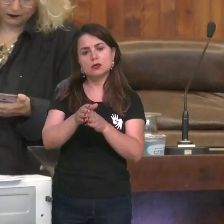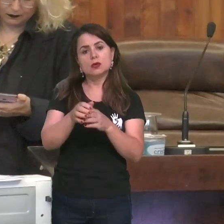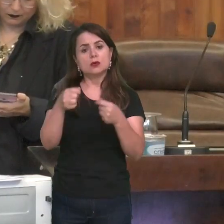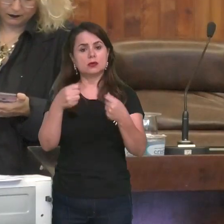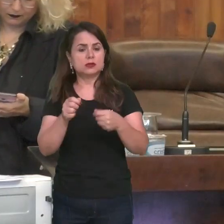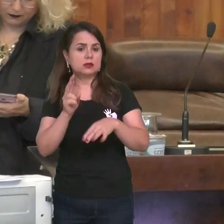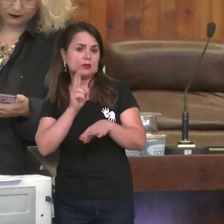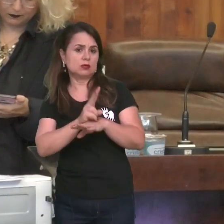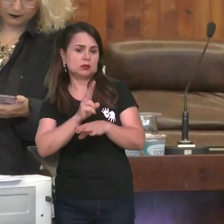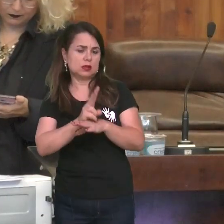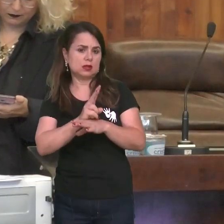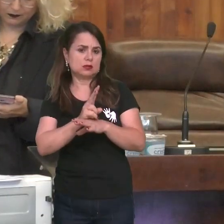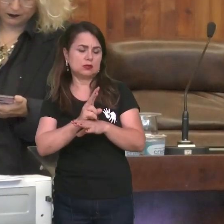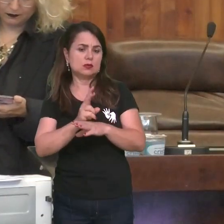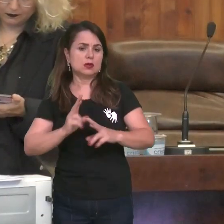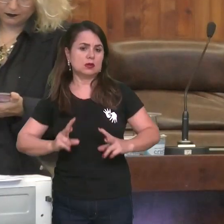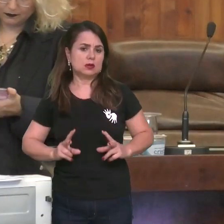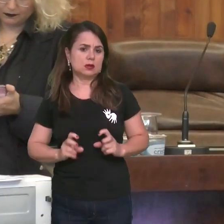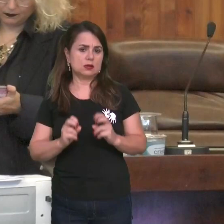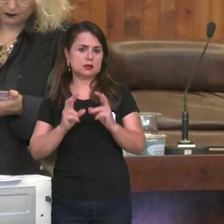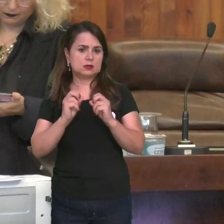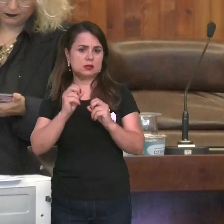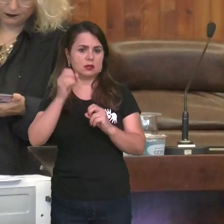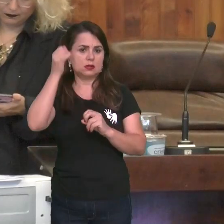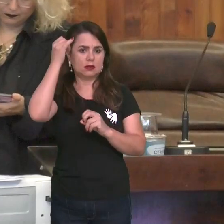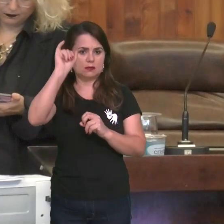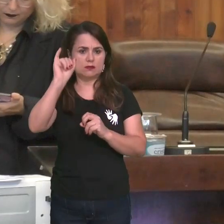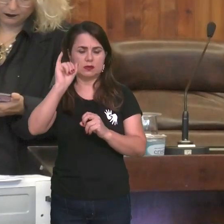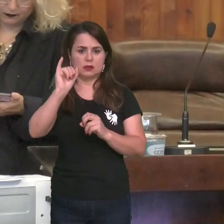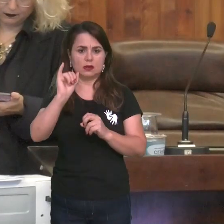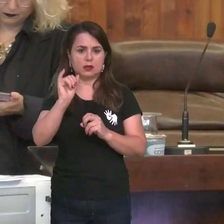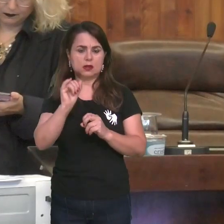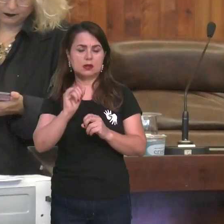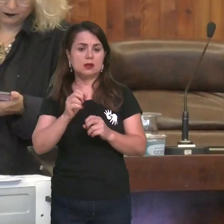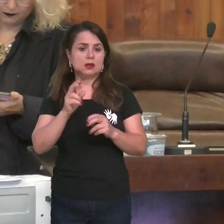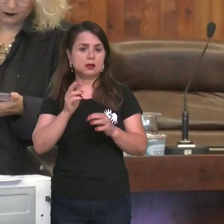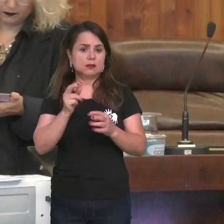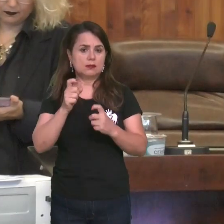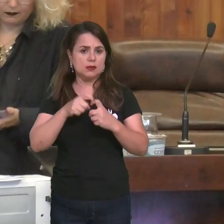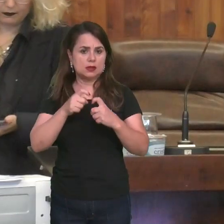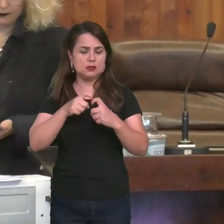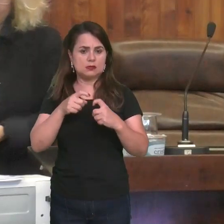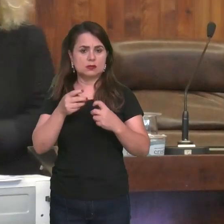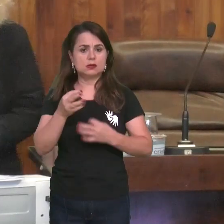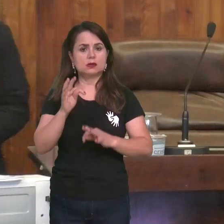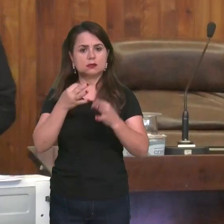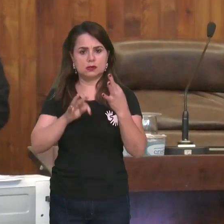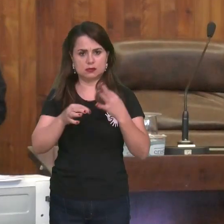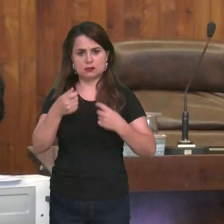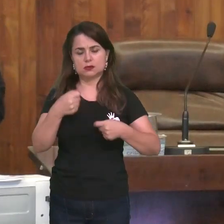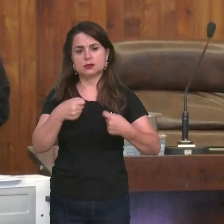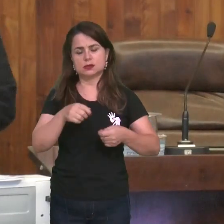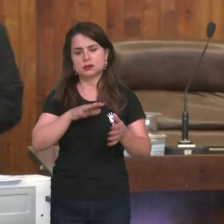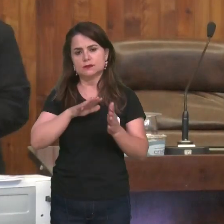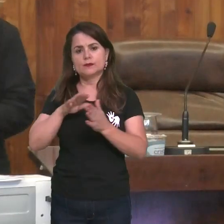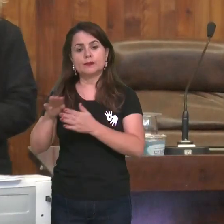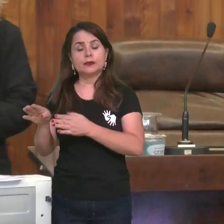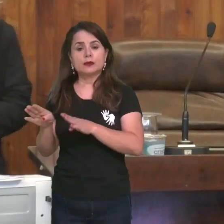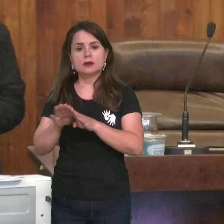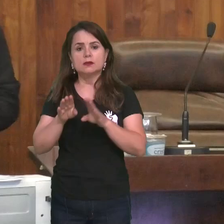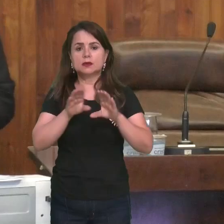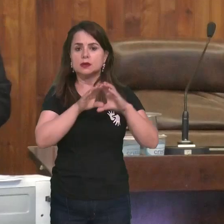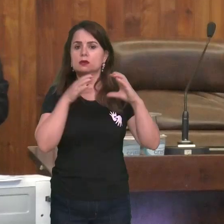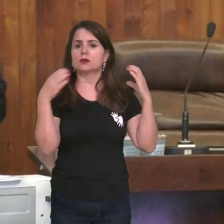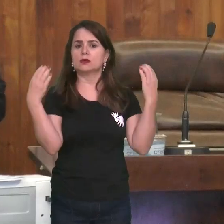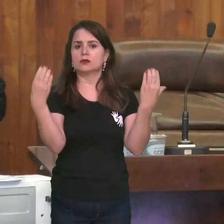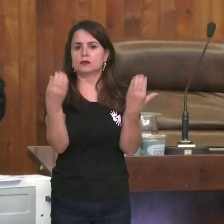formas de câncer esclarecendo a respeito dos seus tratamentos na segunda quinzena a conferência